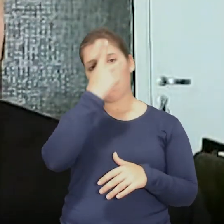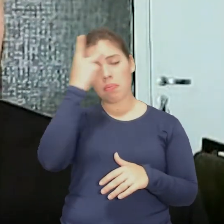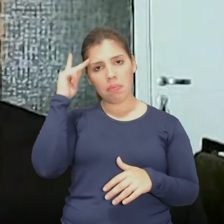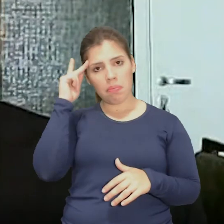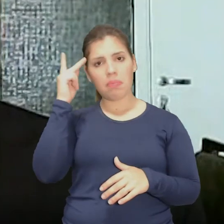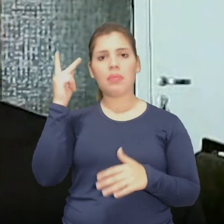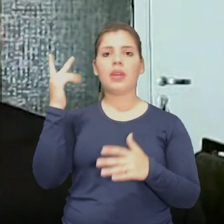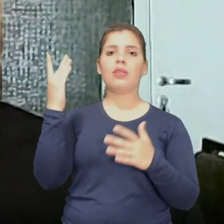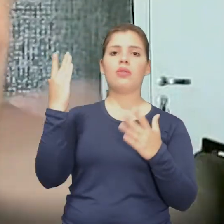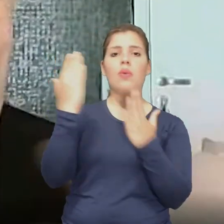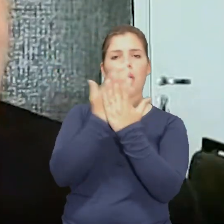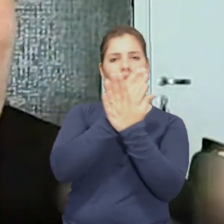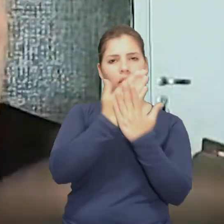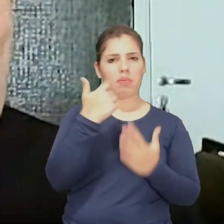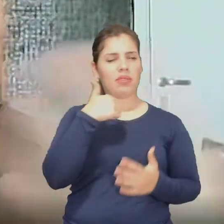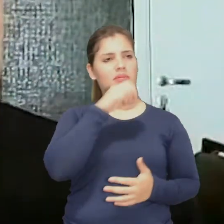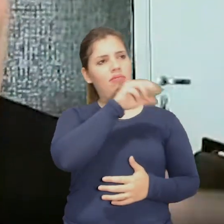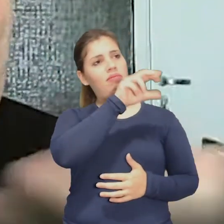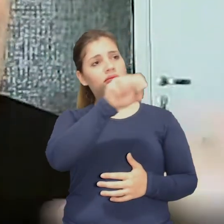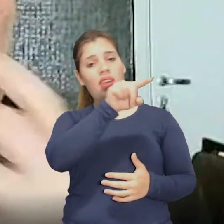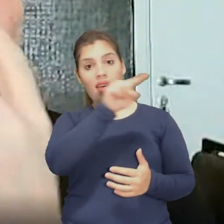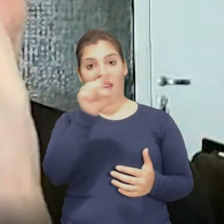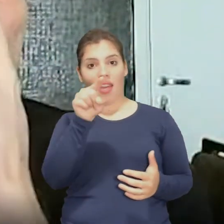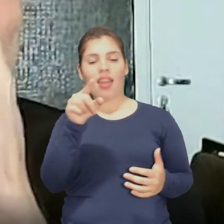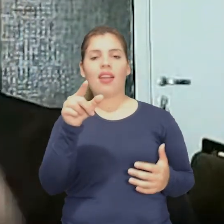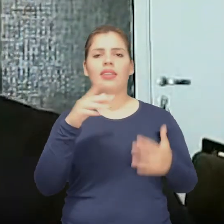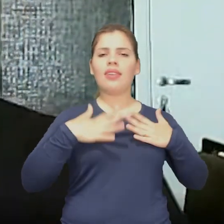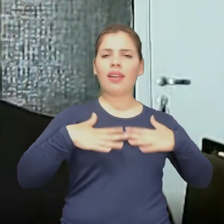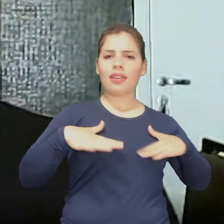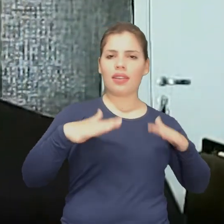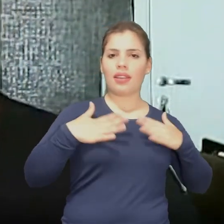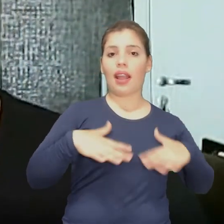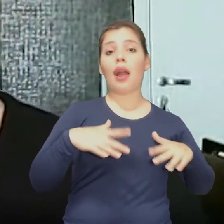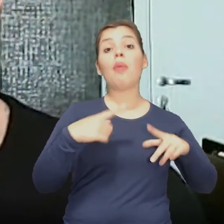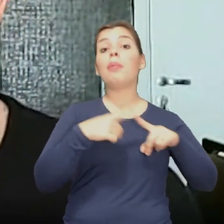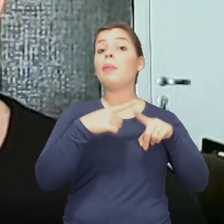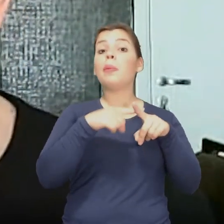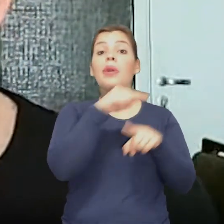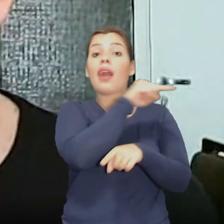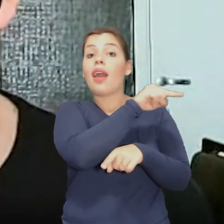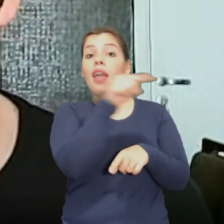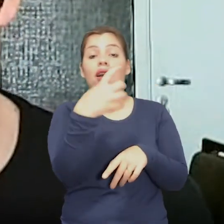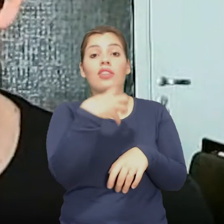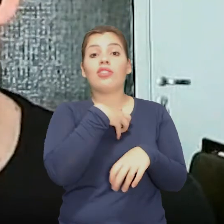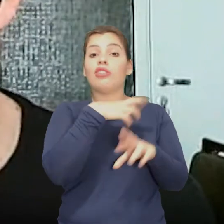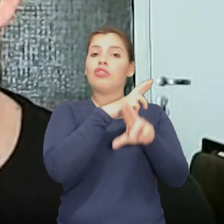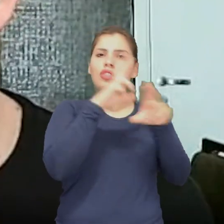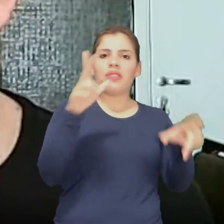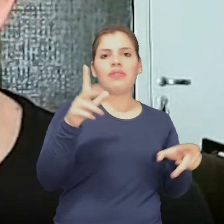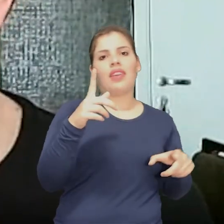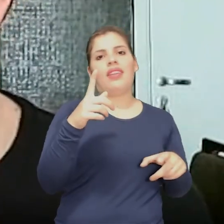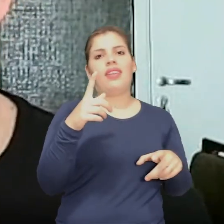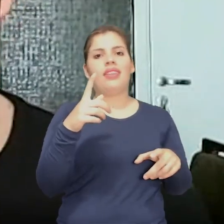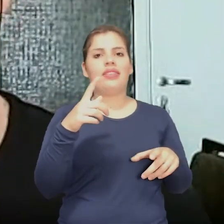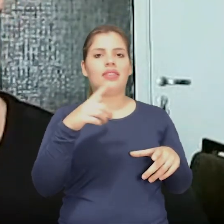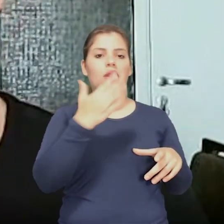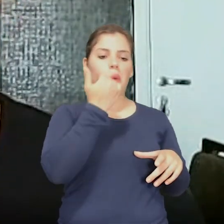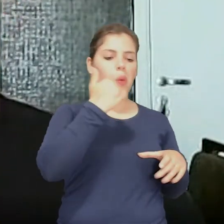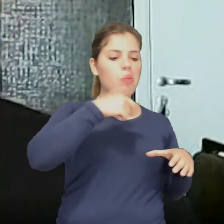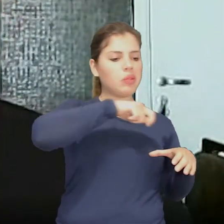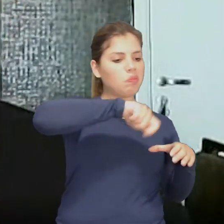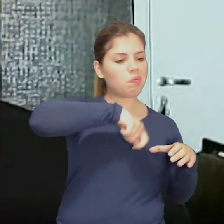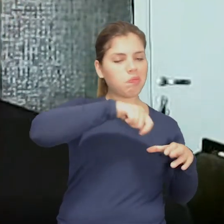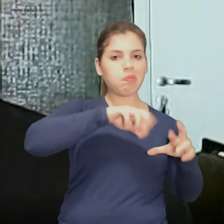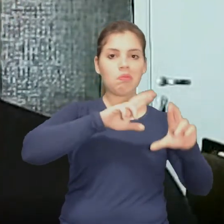Mas as pessoas que eu vejo que têm enfrentado de uma maneira mais tranquila, realmente elas têm adotado algumas práticas diferentes, né, em relação realmente a fazer